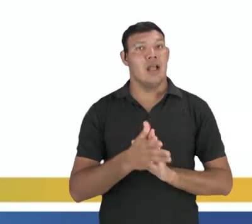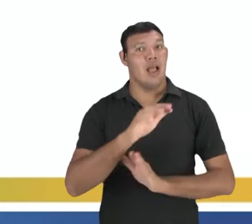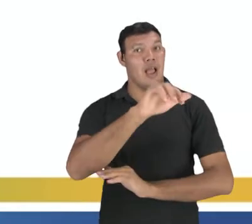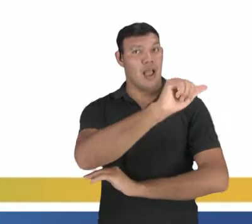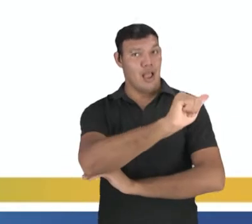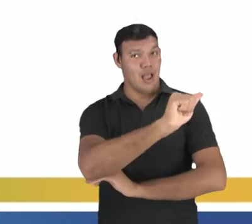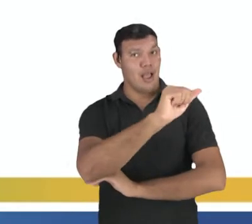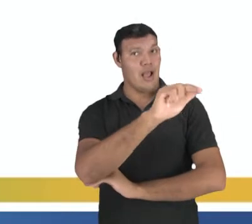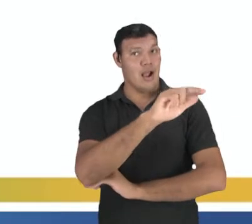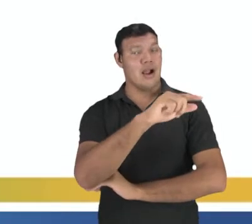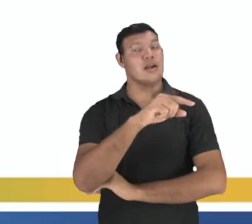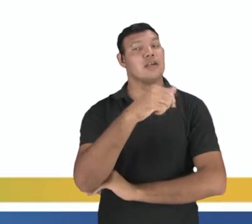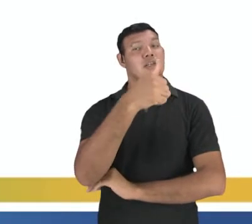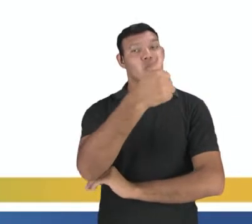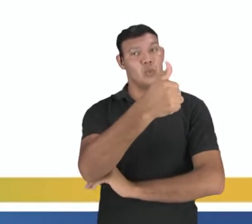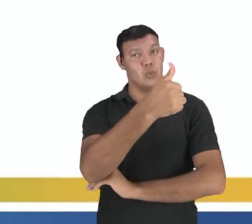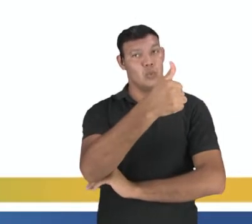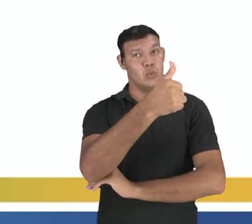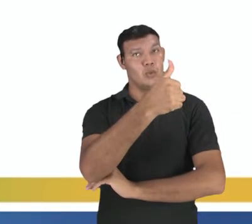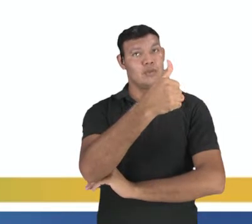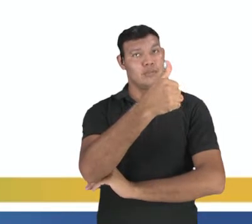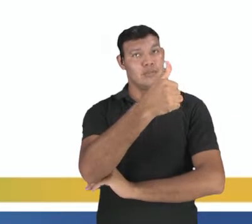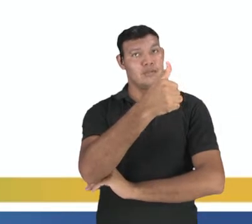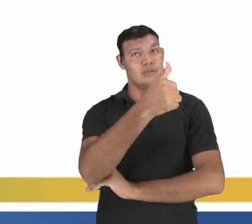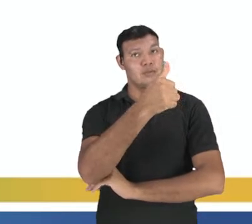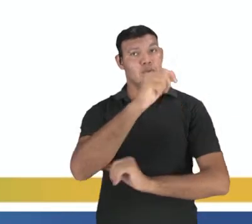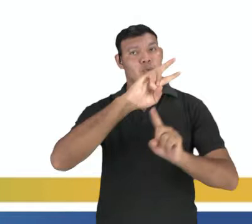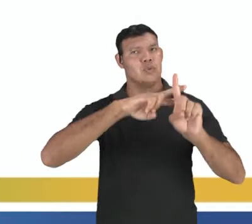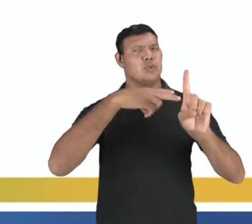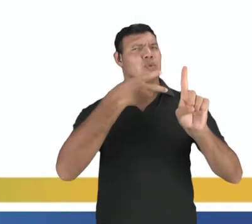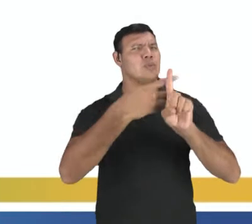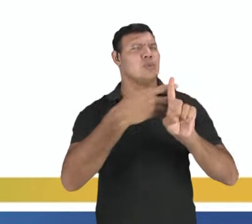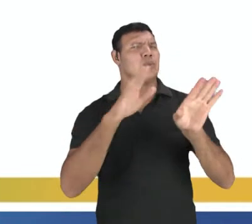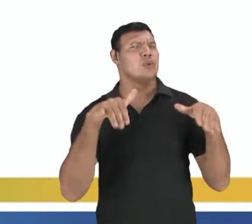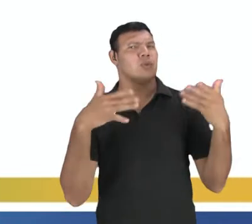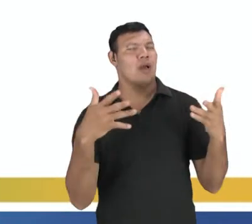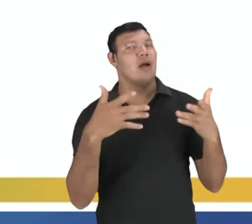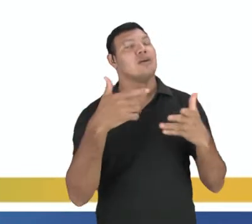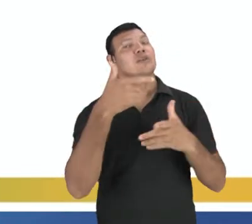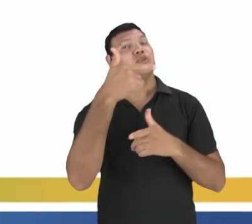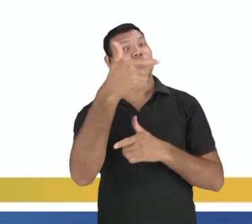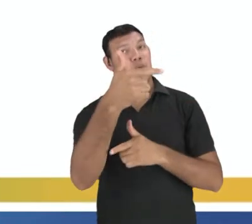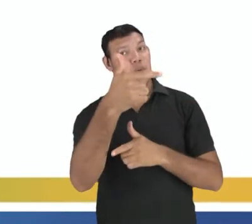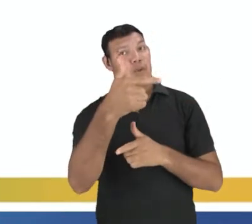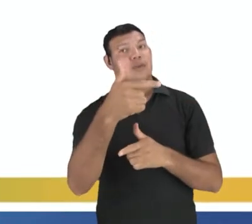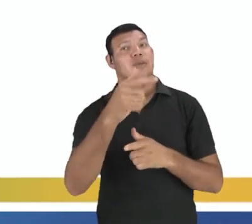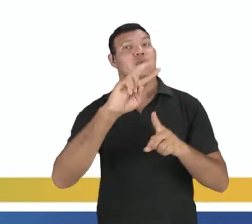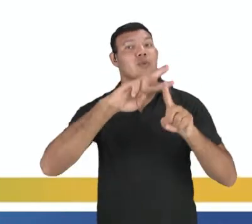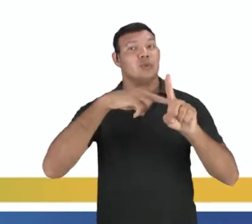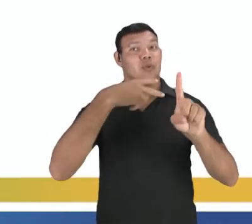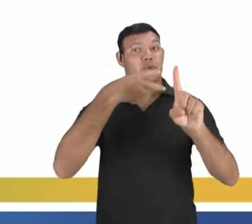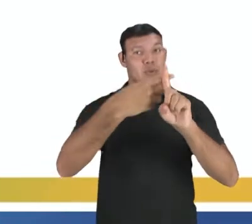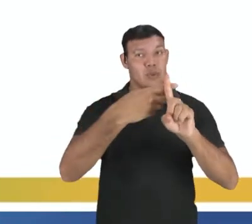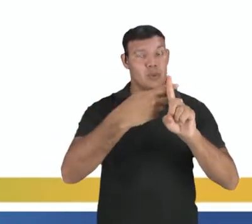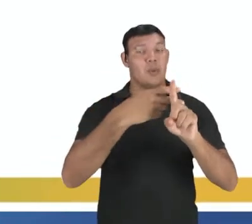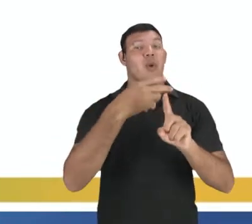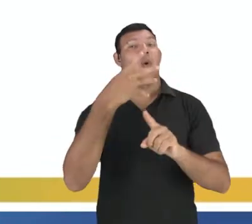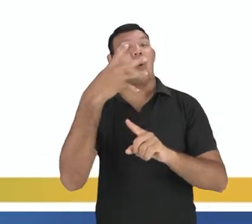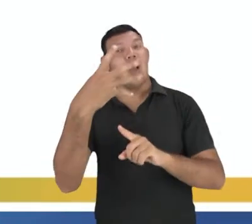é igual a 1. Quem é o dobro de 1? 2. Dobro de 2?